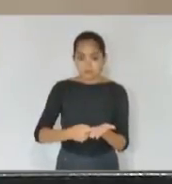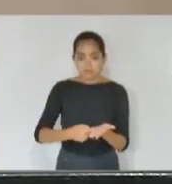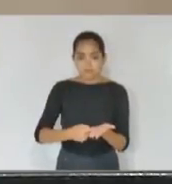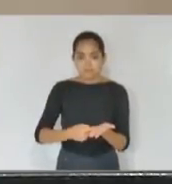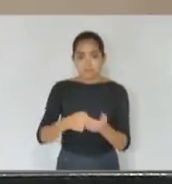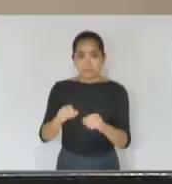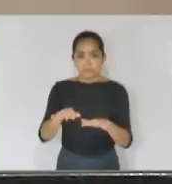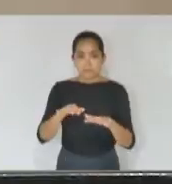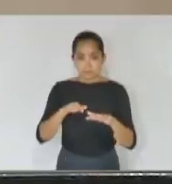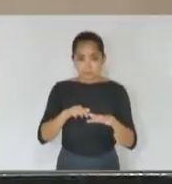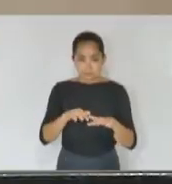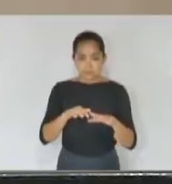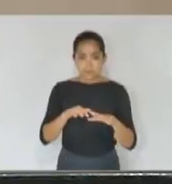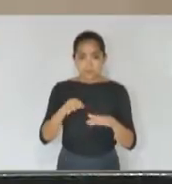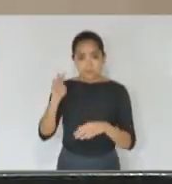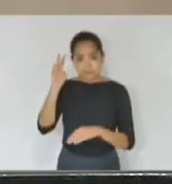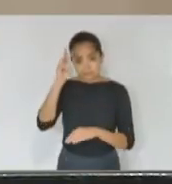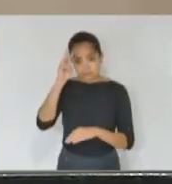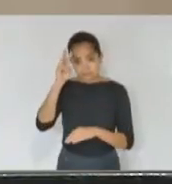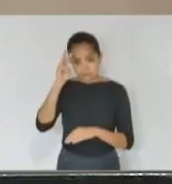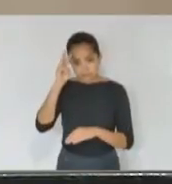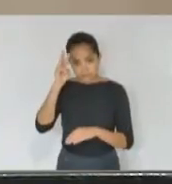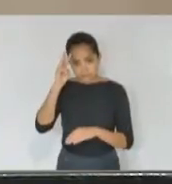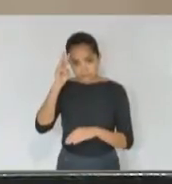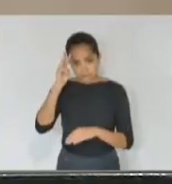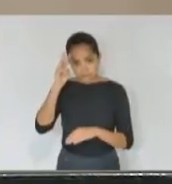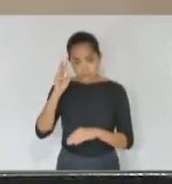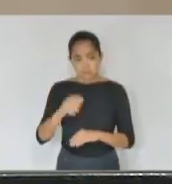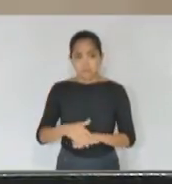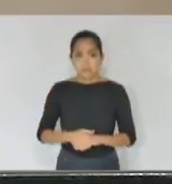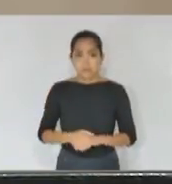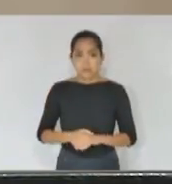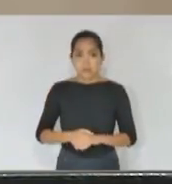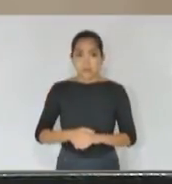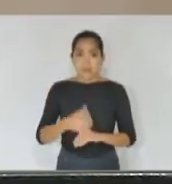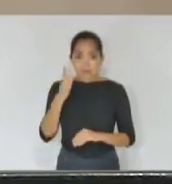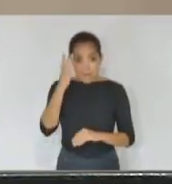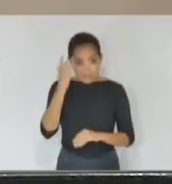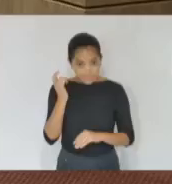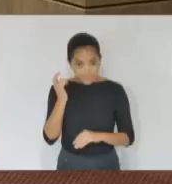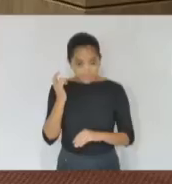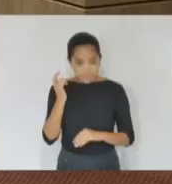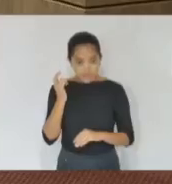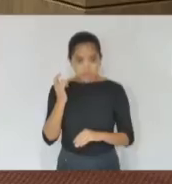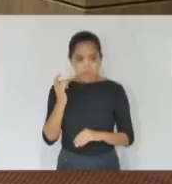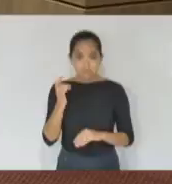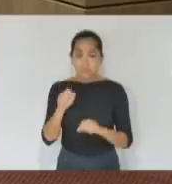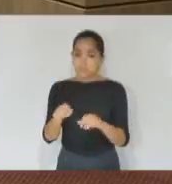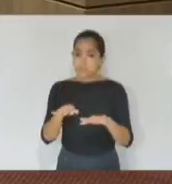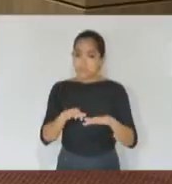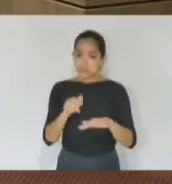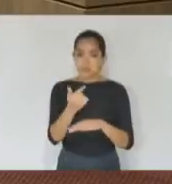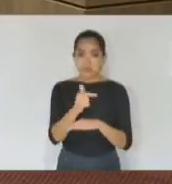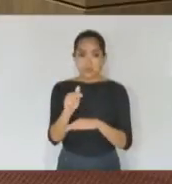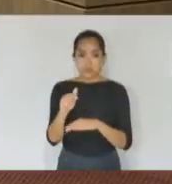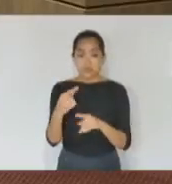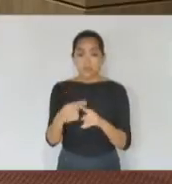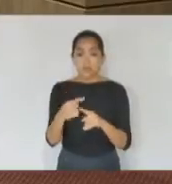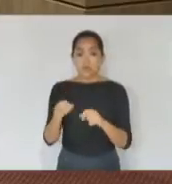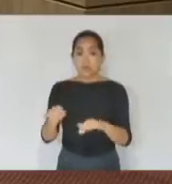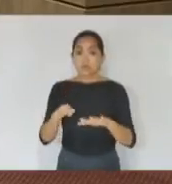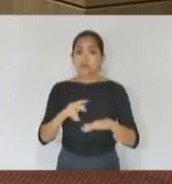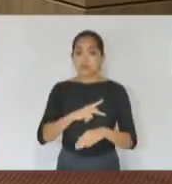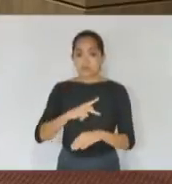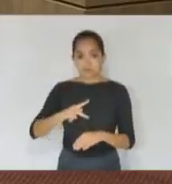para terça-feira no horário regimental. Portanto, amanhã não teremos sessão e terá uma audiência pública neste local.